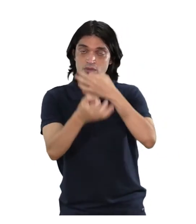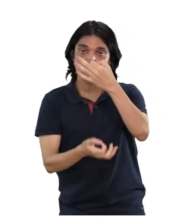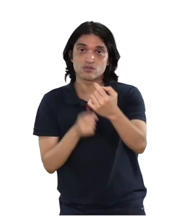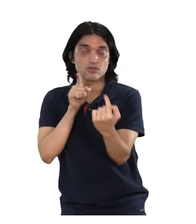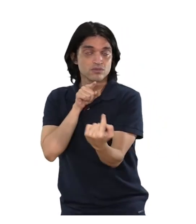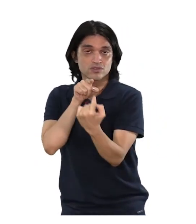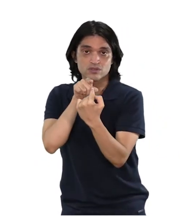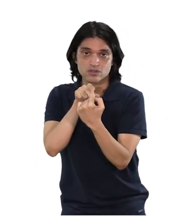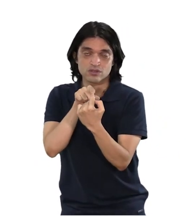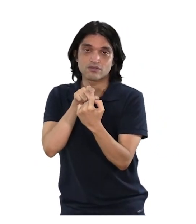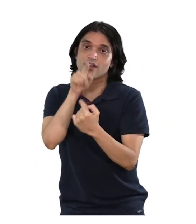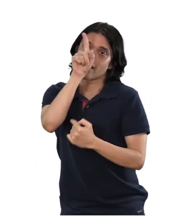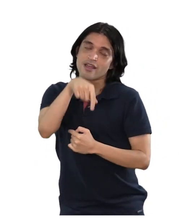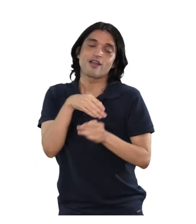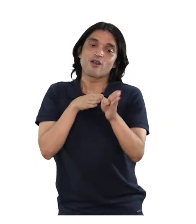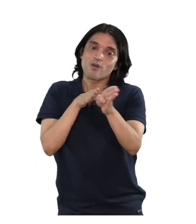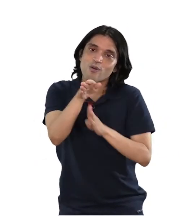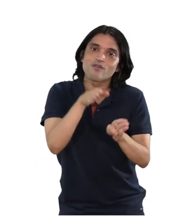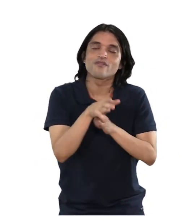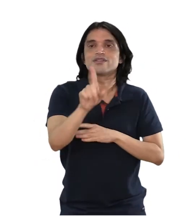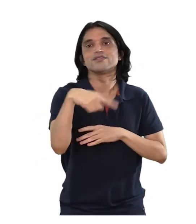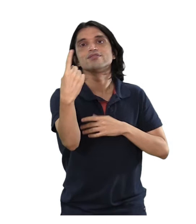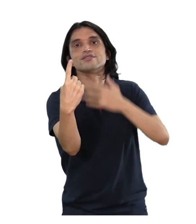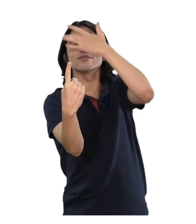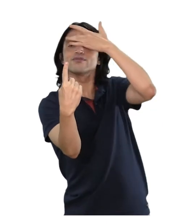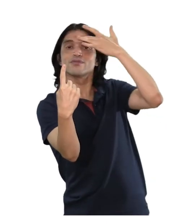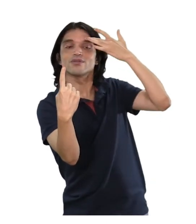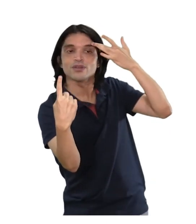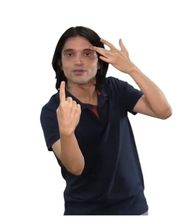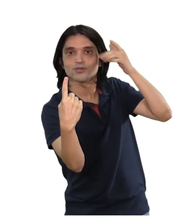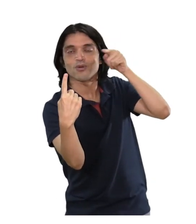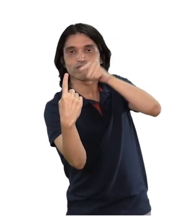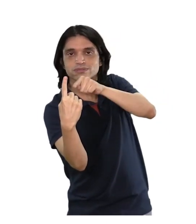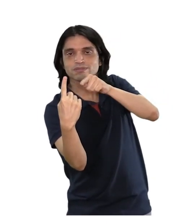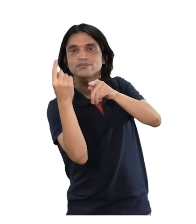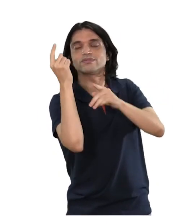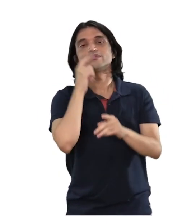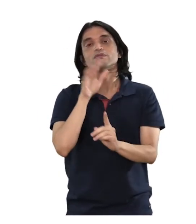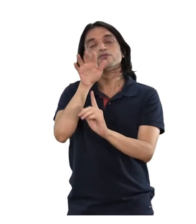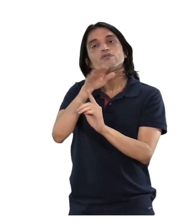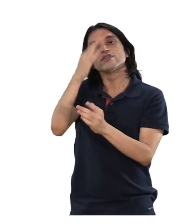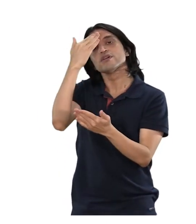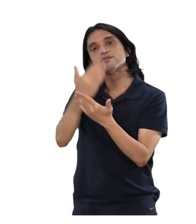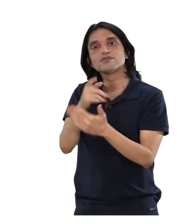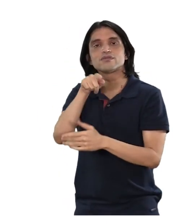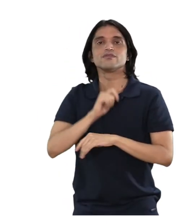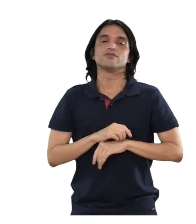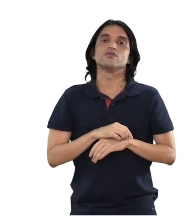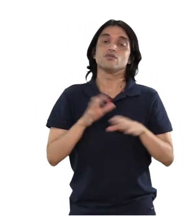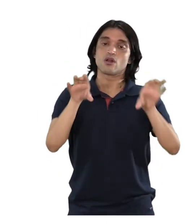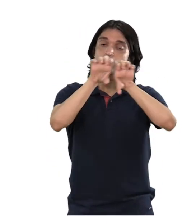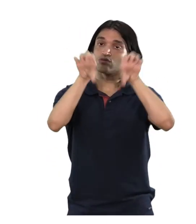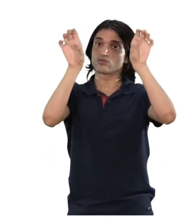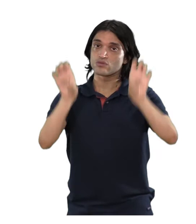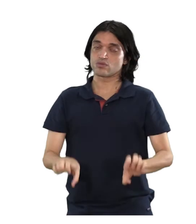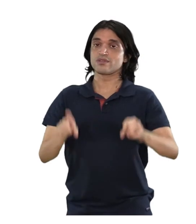assunto. Vimos que ele se estrutura basicamente em 3 partes: introdução, desenvolvimento e conclusão. Um ponto que merece destaque é a